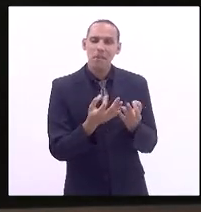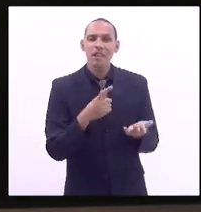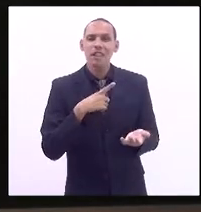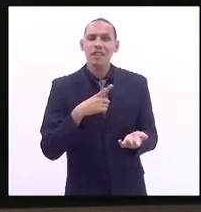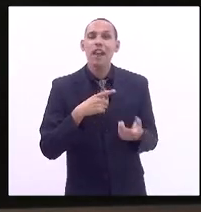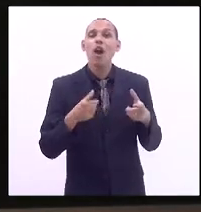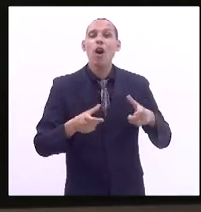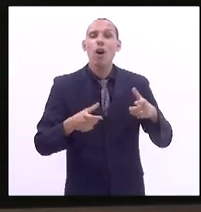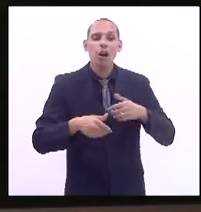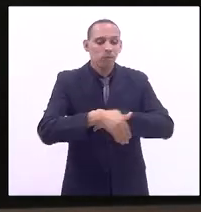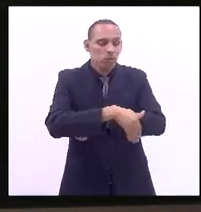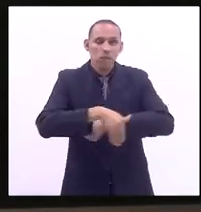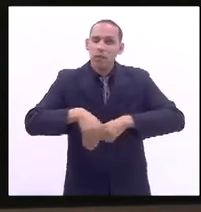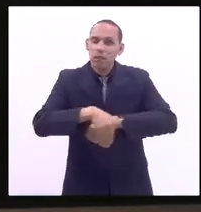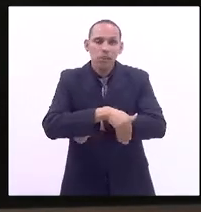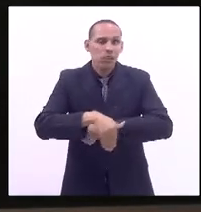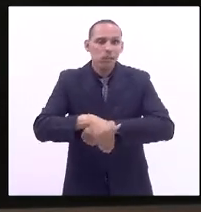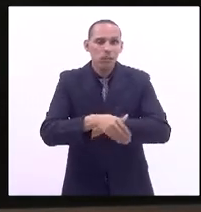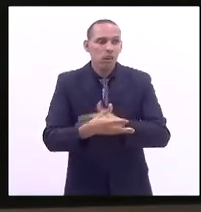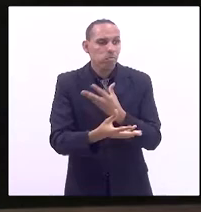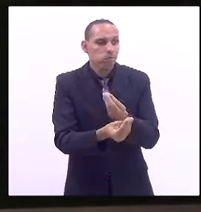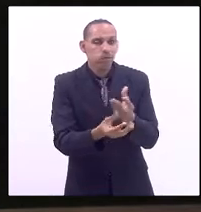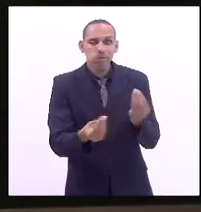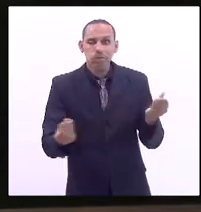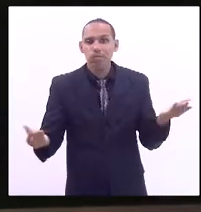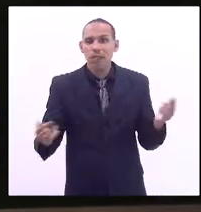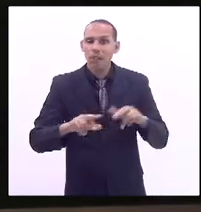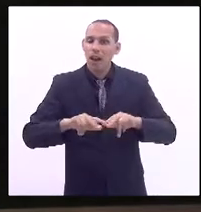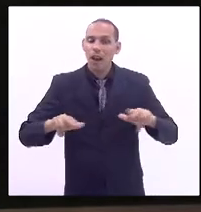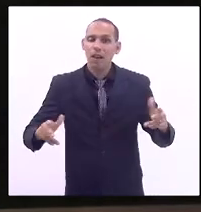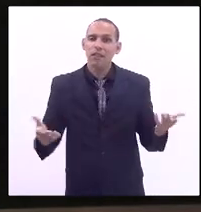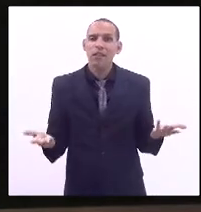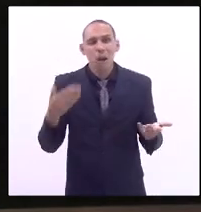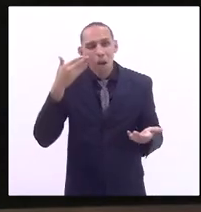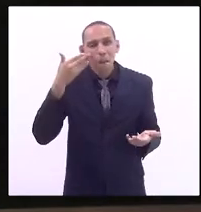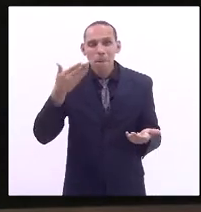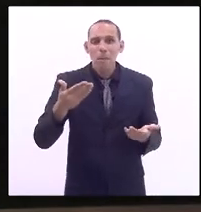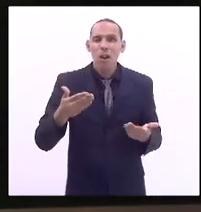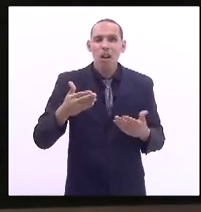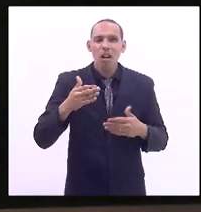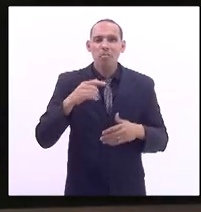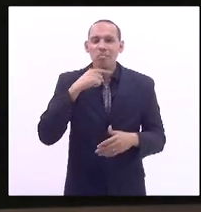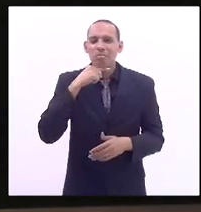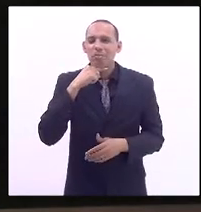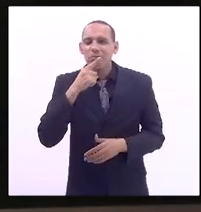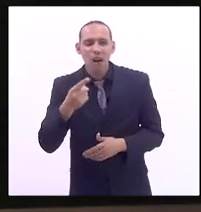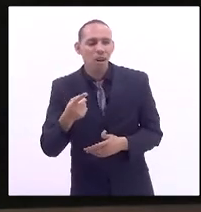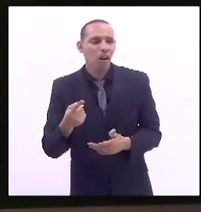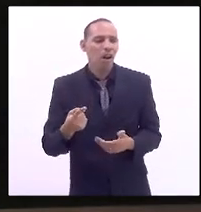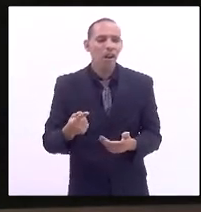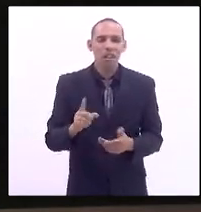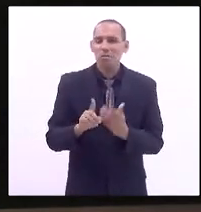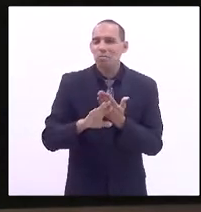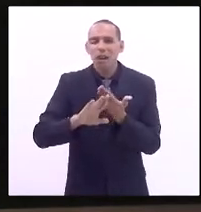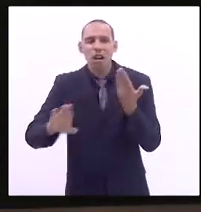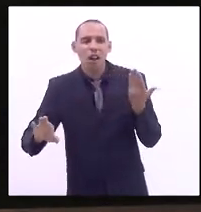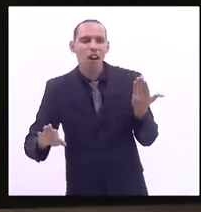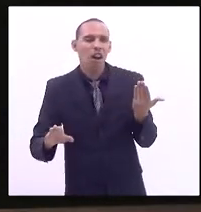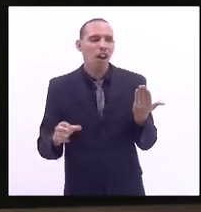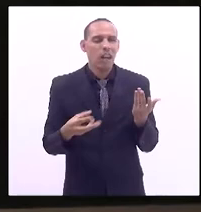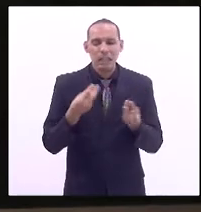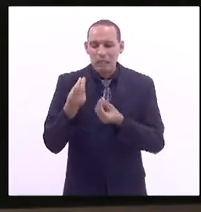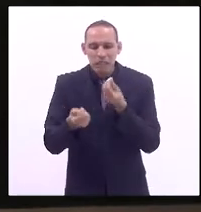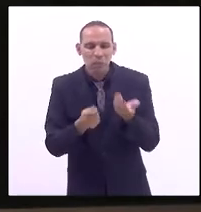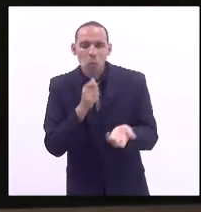inteiras na rua bom então isso mostra a incapacidade a sensibilidade ao distanciamento dos nossos gestores públicos